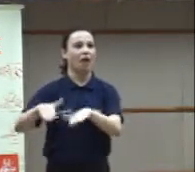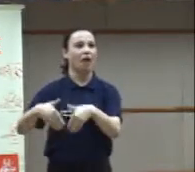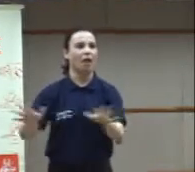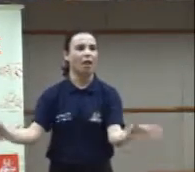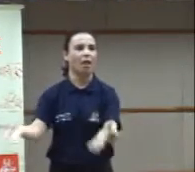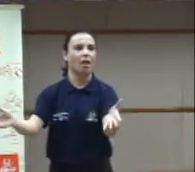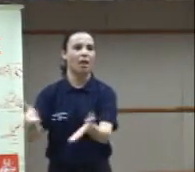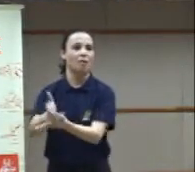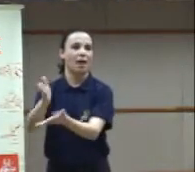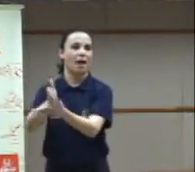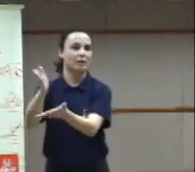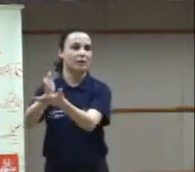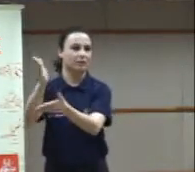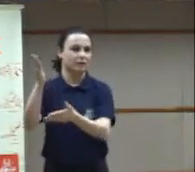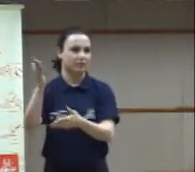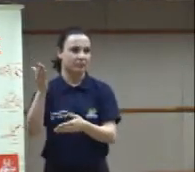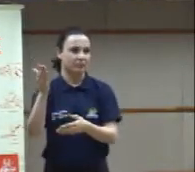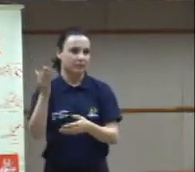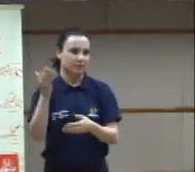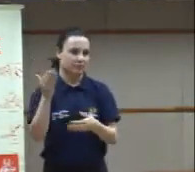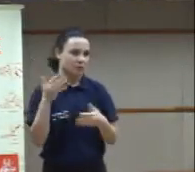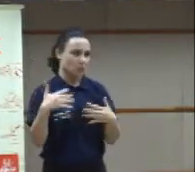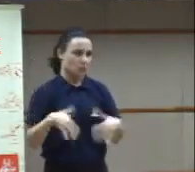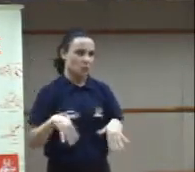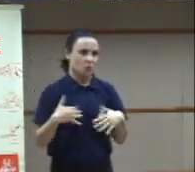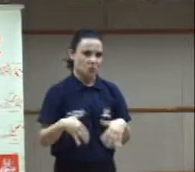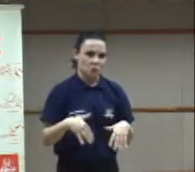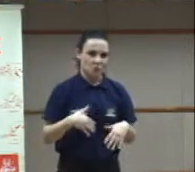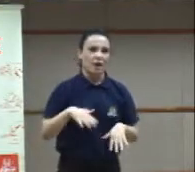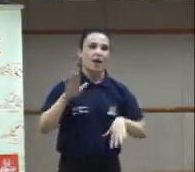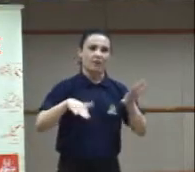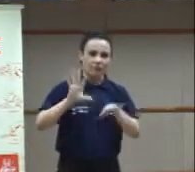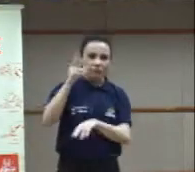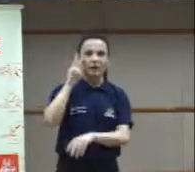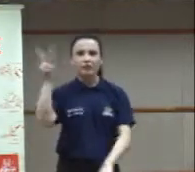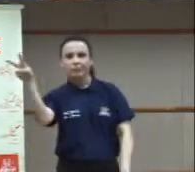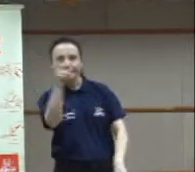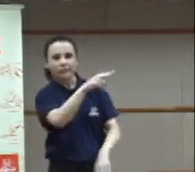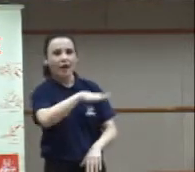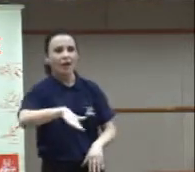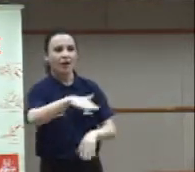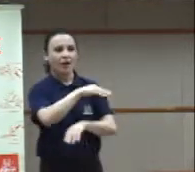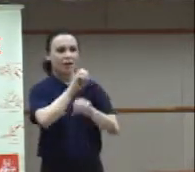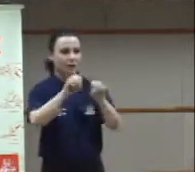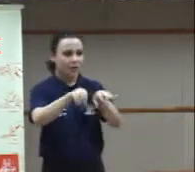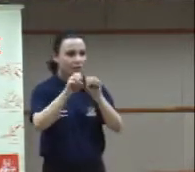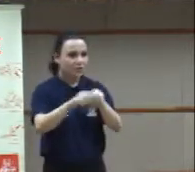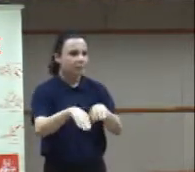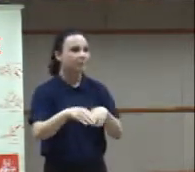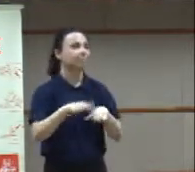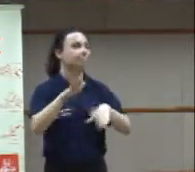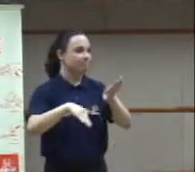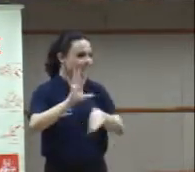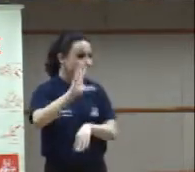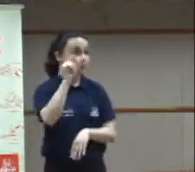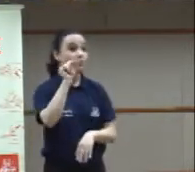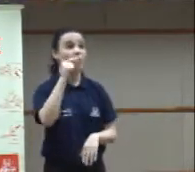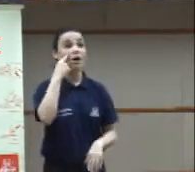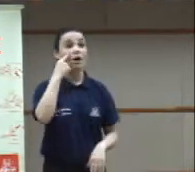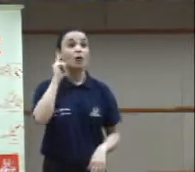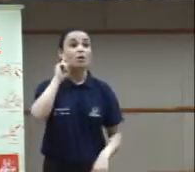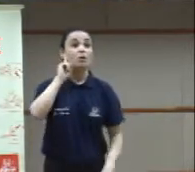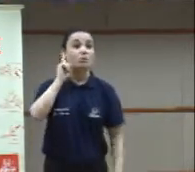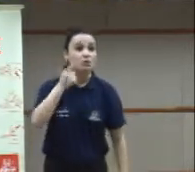acontece no nível superior de educação. O aluno, no nosso conceito, ele tem que se apropriar